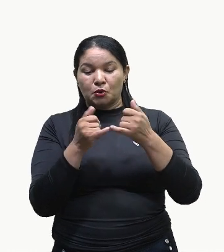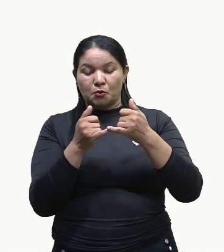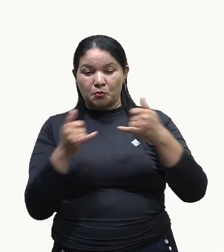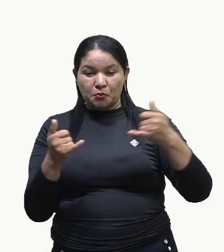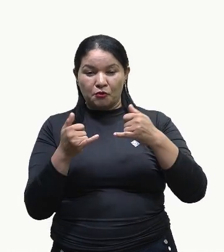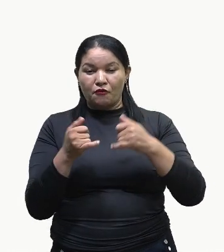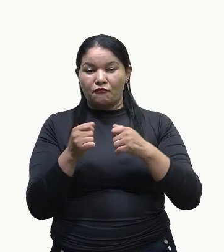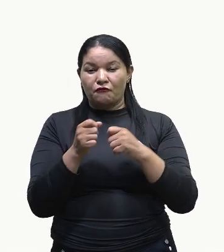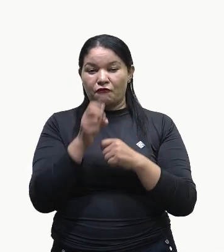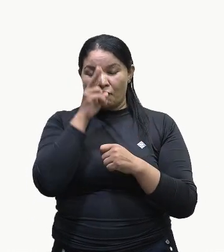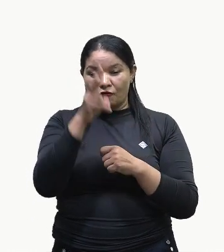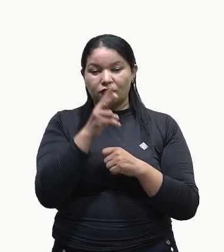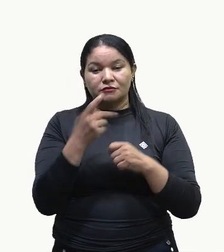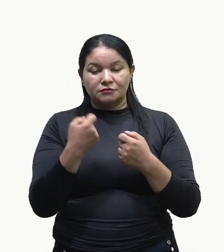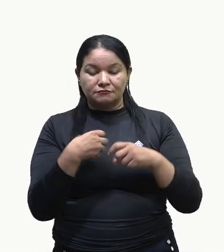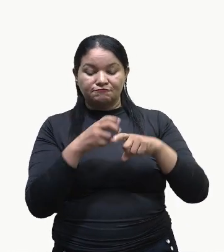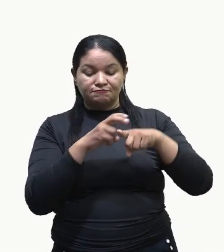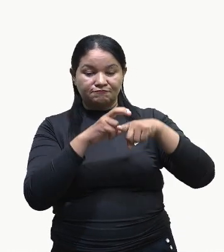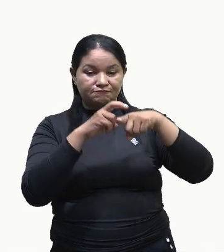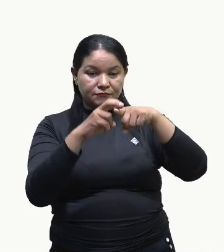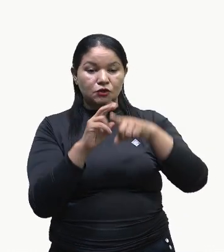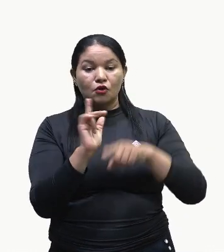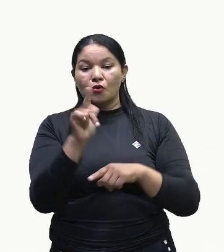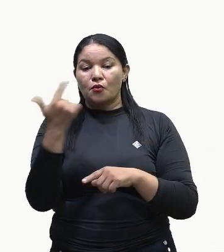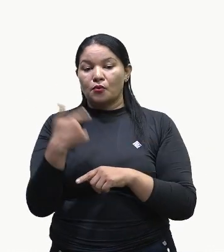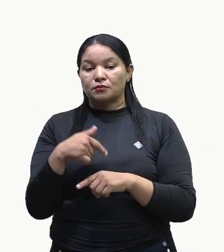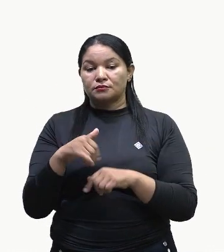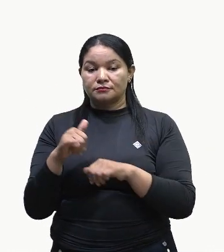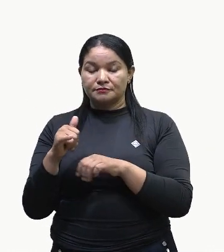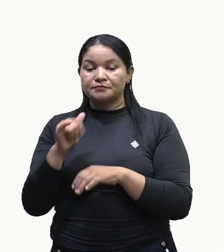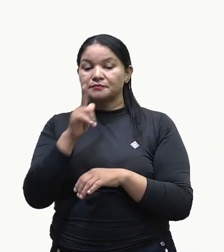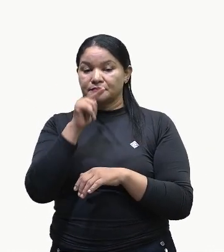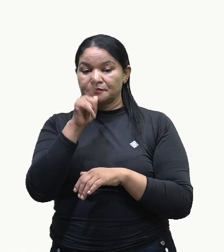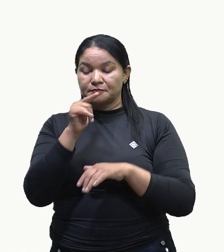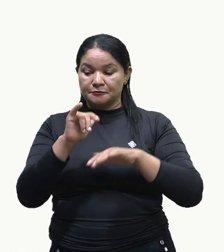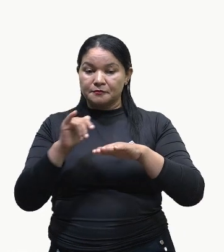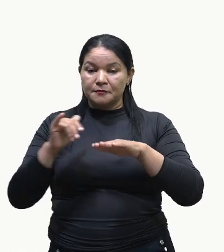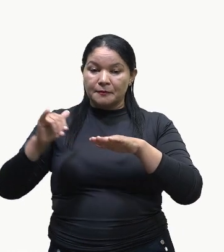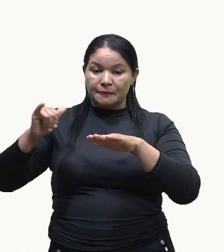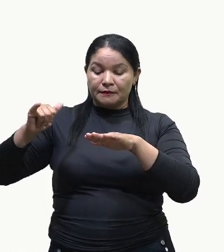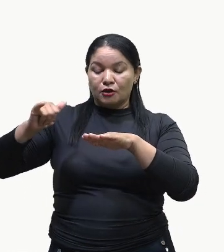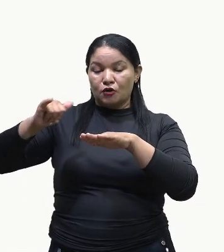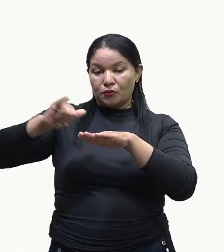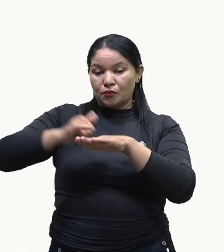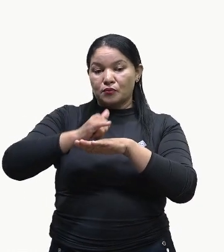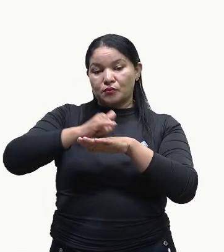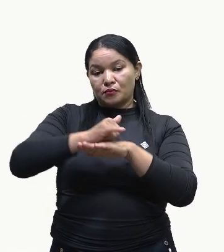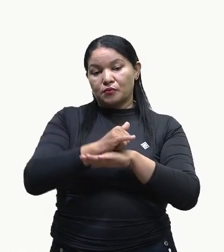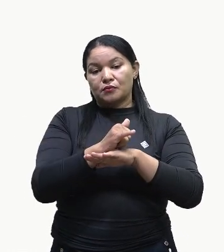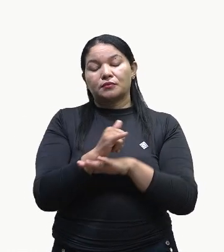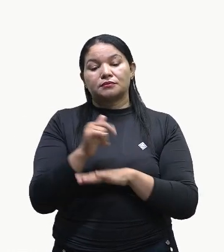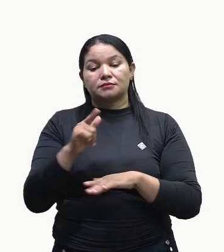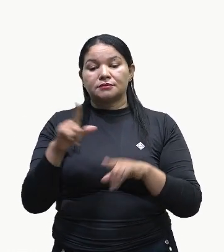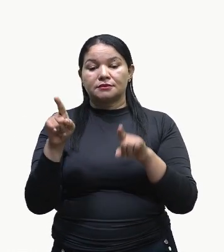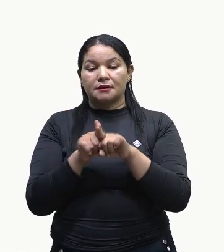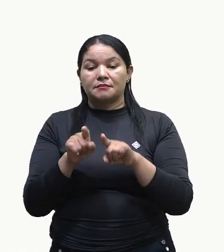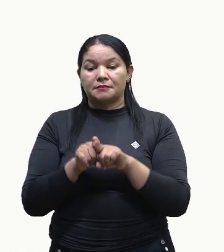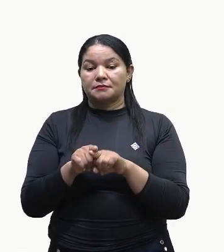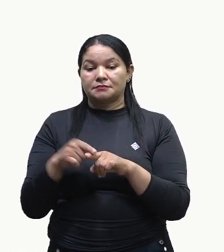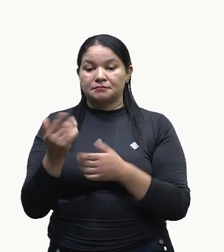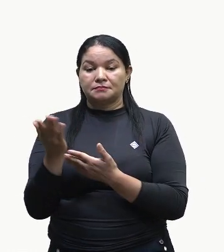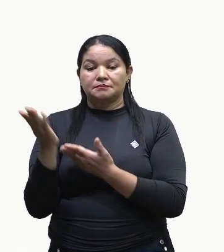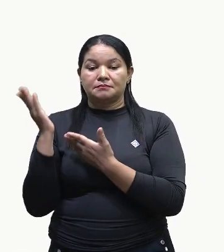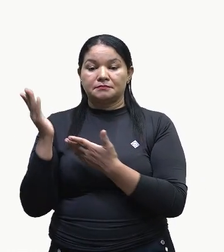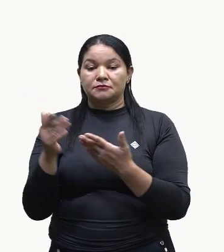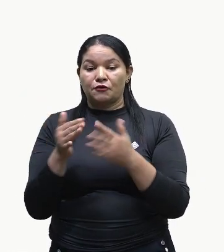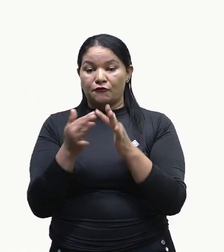essas pessoas. Temos o hidroavião. É um avião que leva em lugar de ruedas ou vários